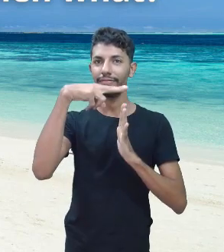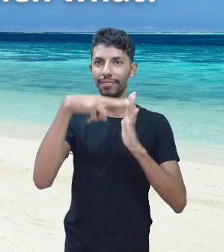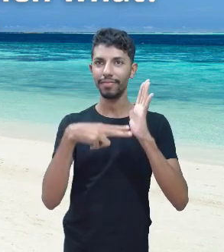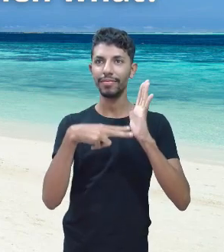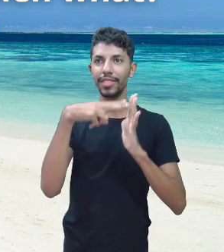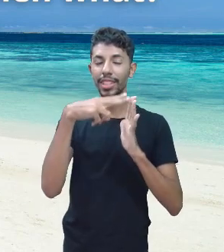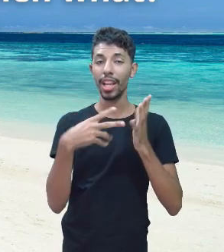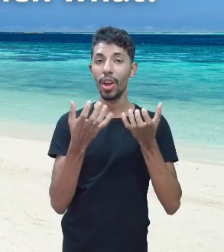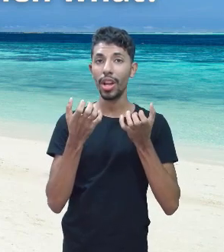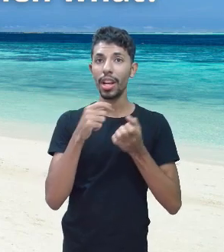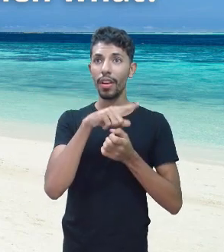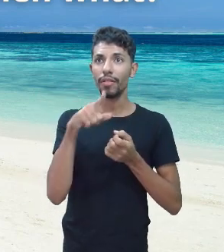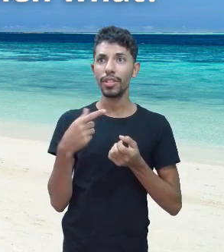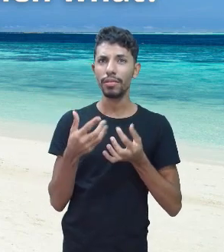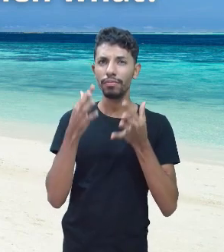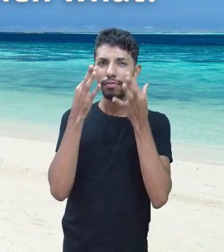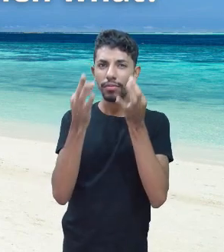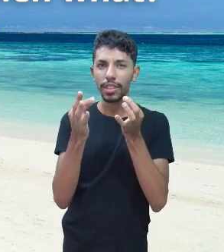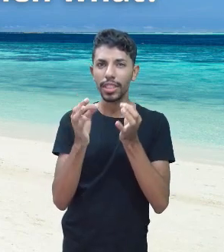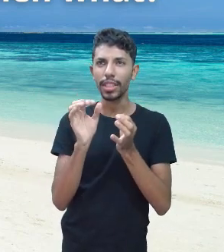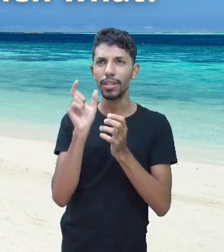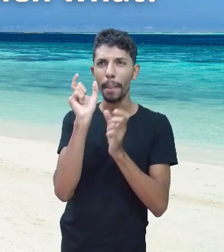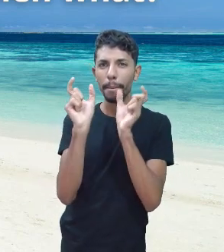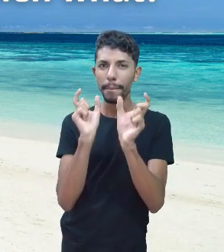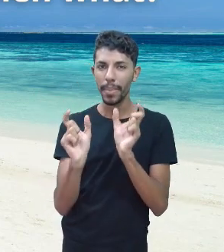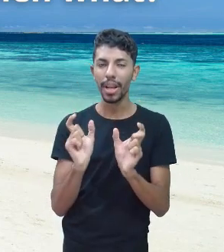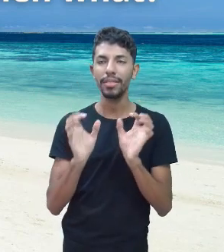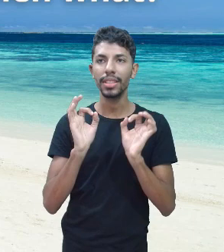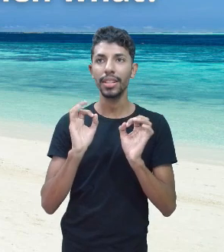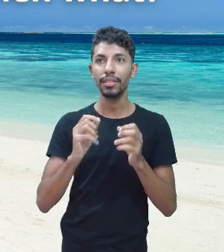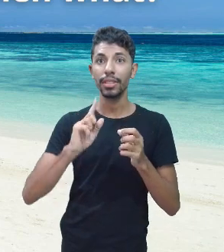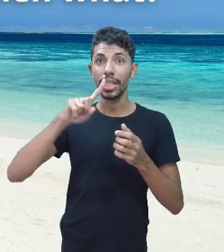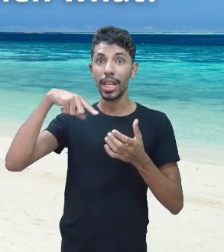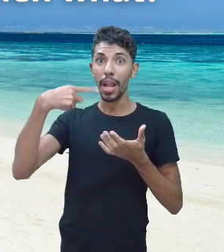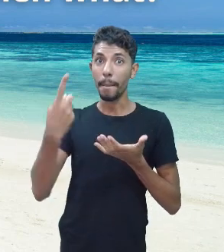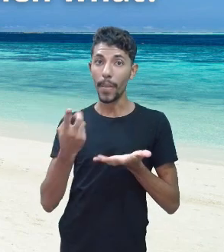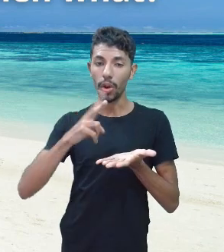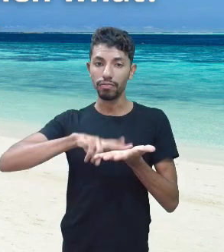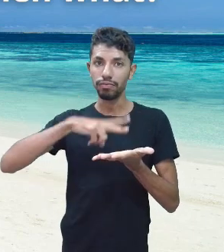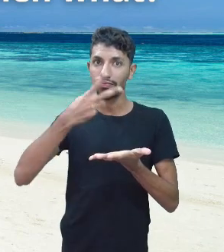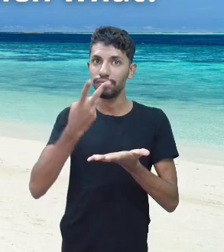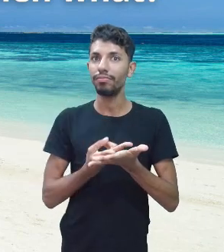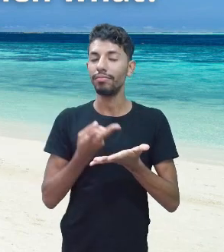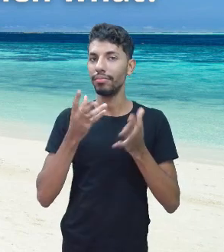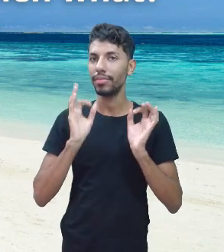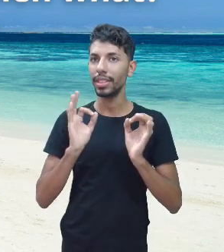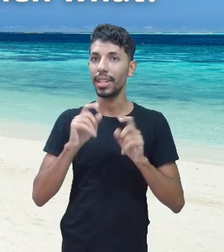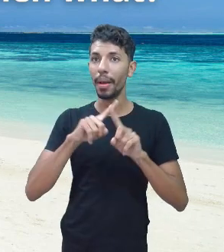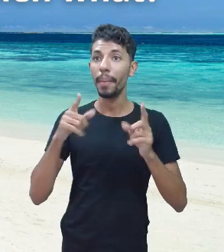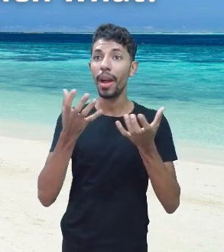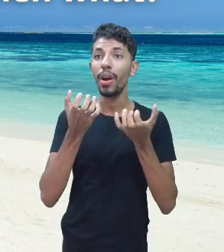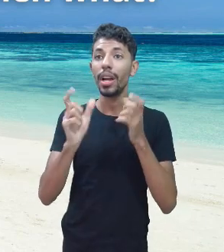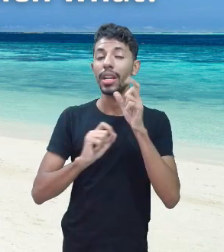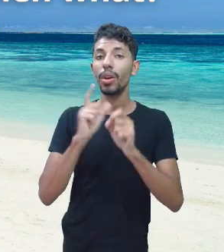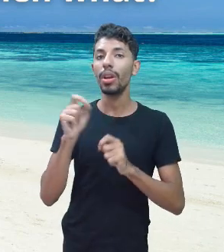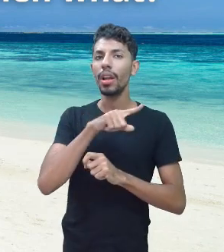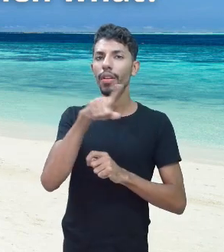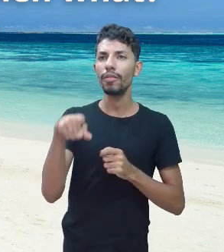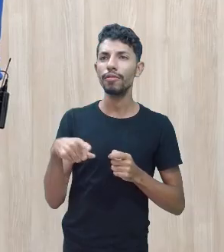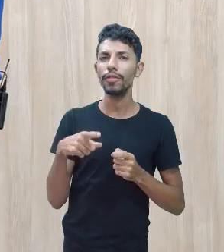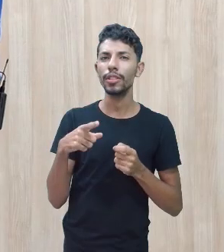na pronúncia. E além de lê-lo, a gente vai também traduzi-lo. Sendo que eu gostaria que vocês tivessem a